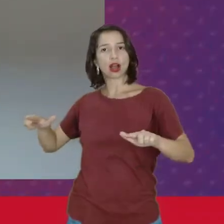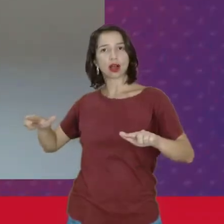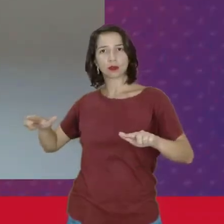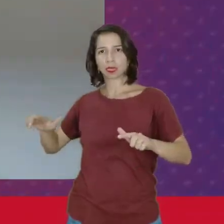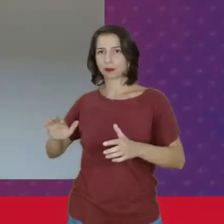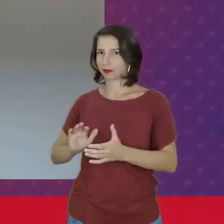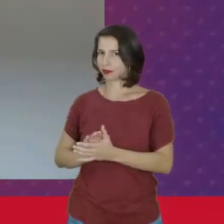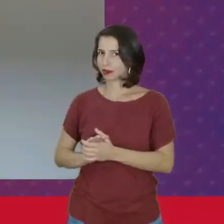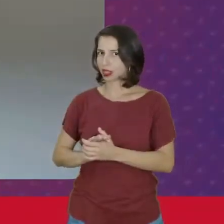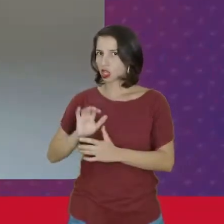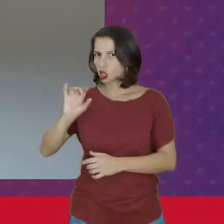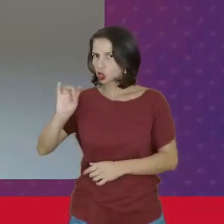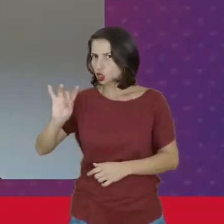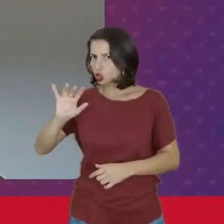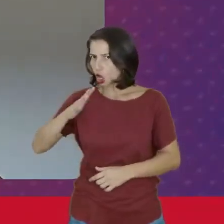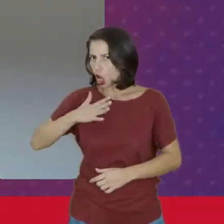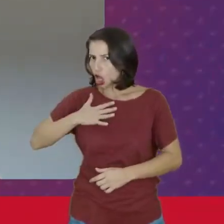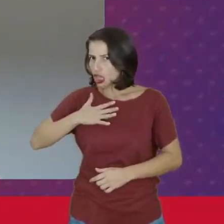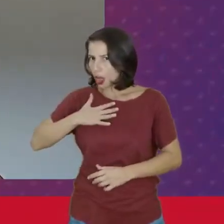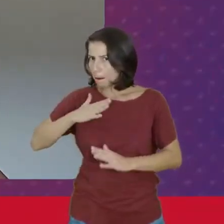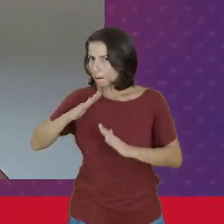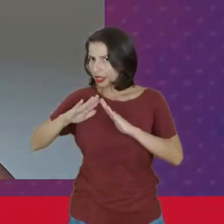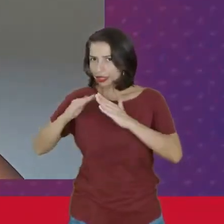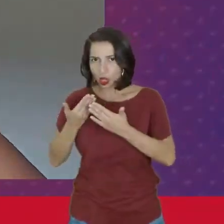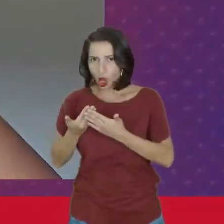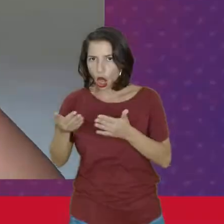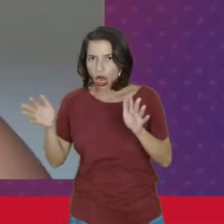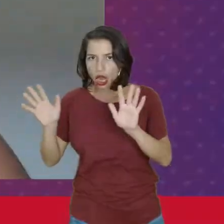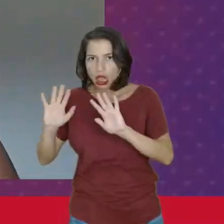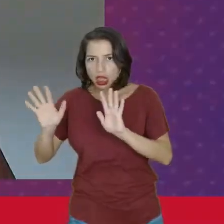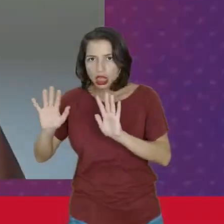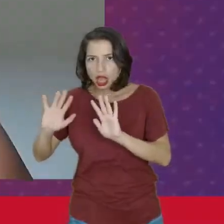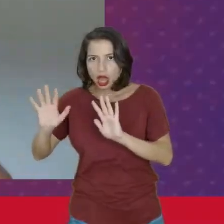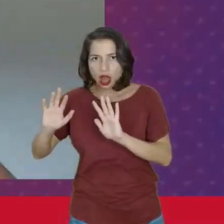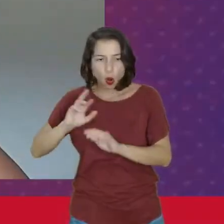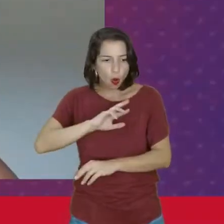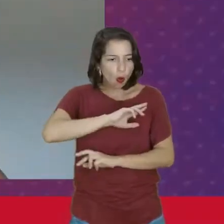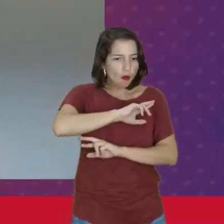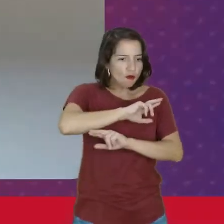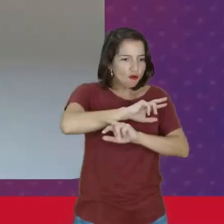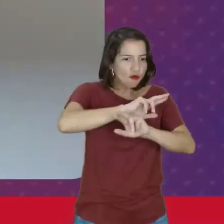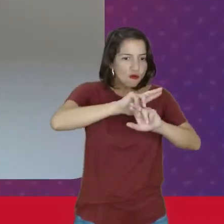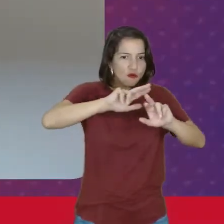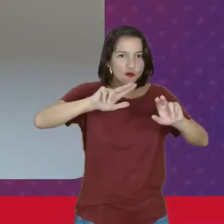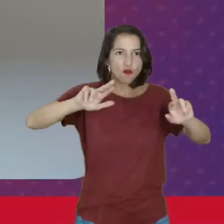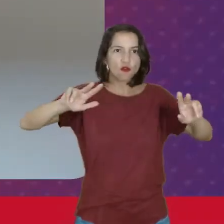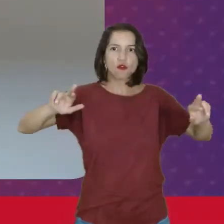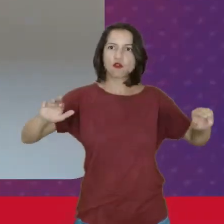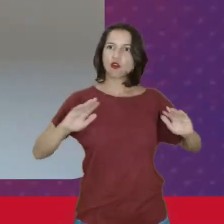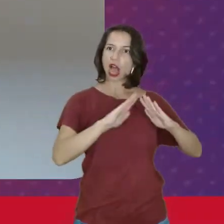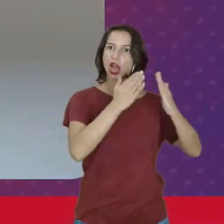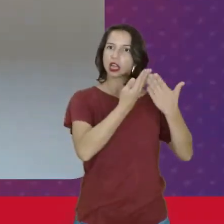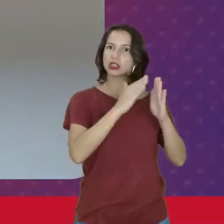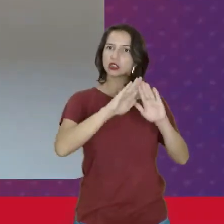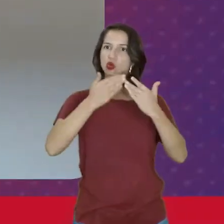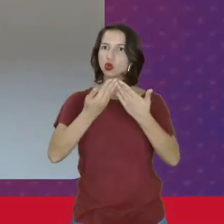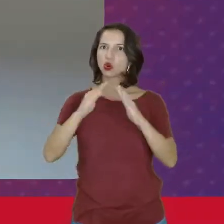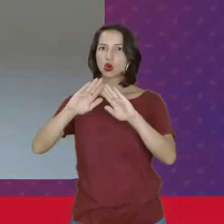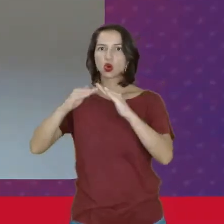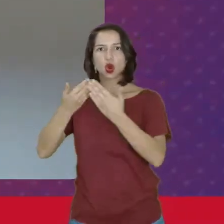escola. Várias escolas que estou sabendo aqui na região estão passando pelo mesmo problema. Isso deve ser a nível nacional.